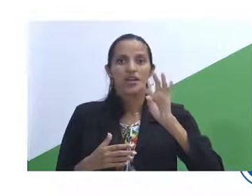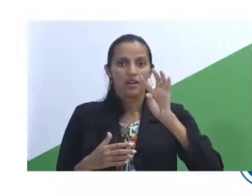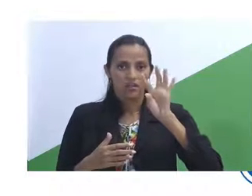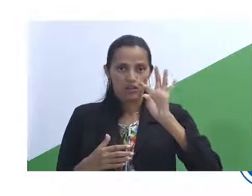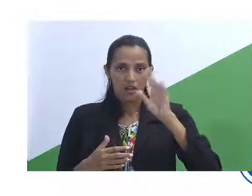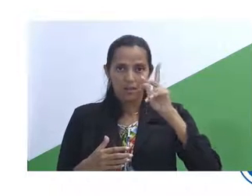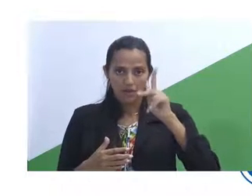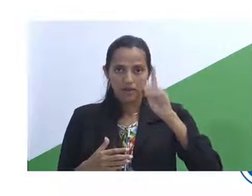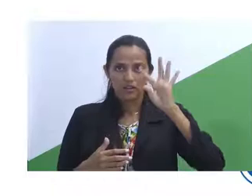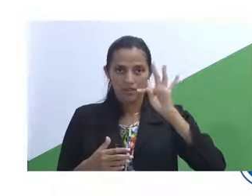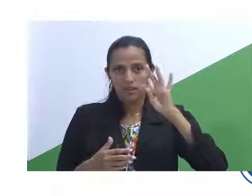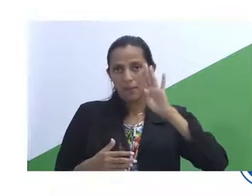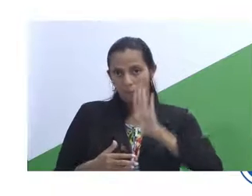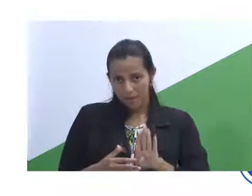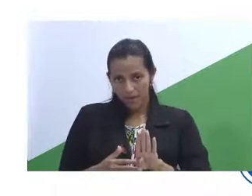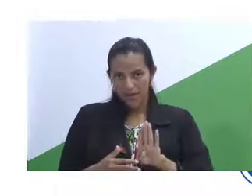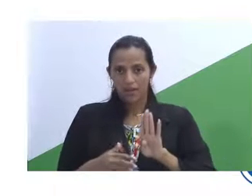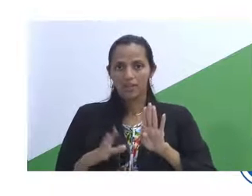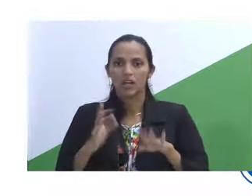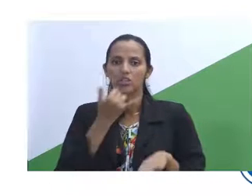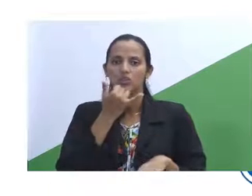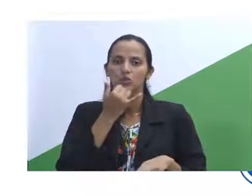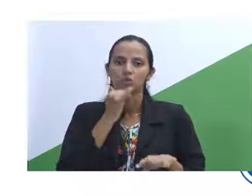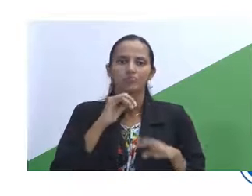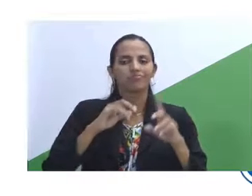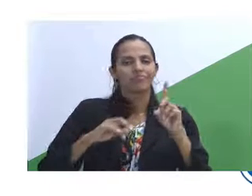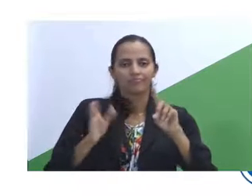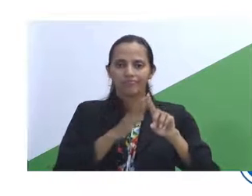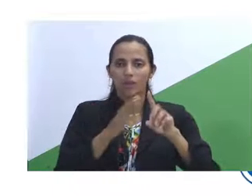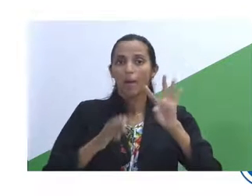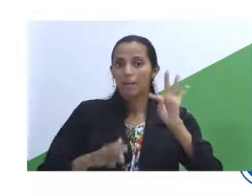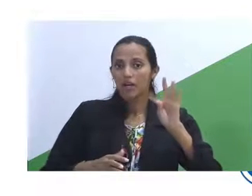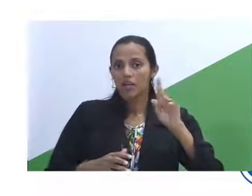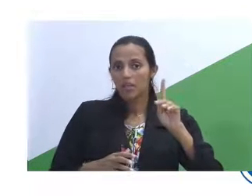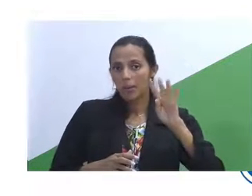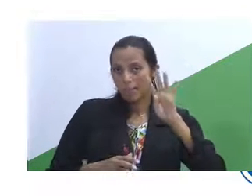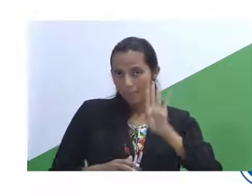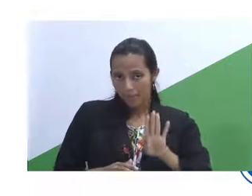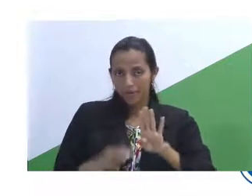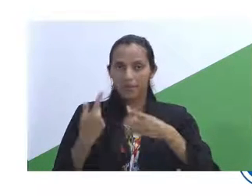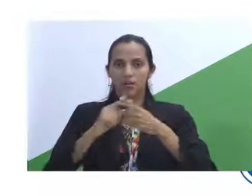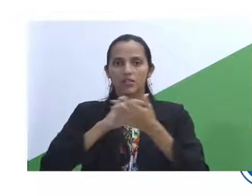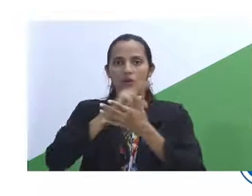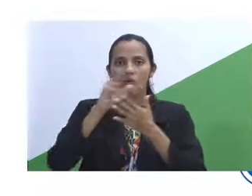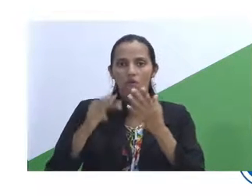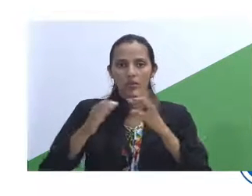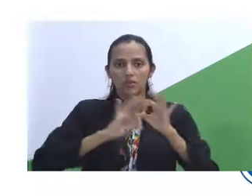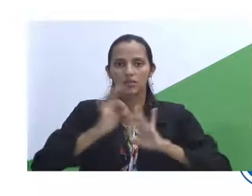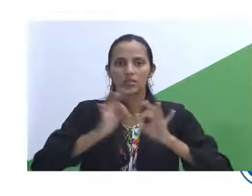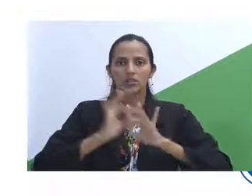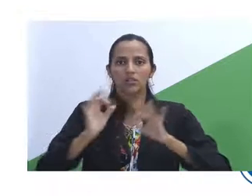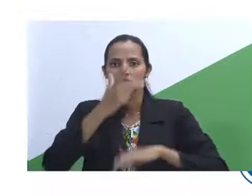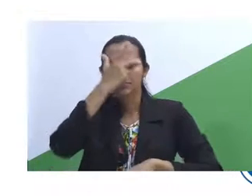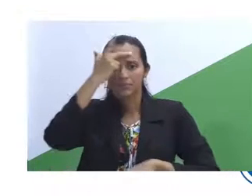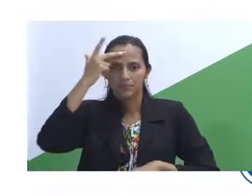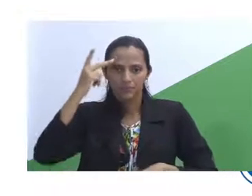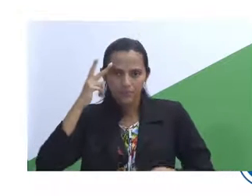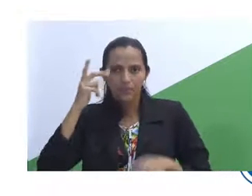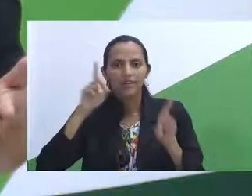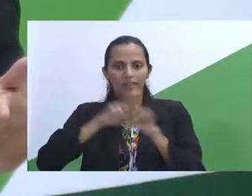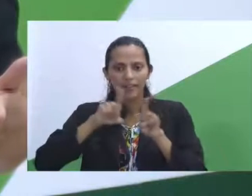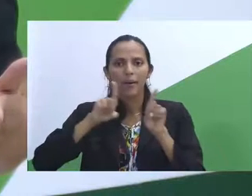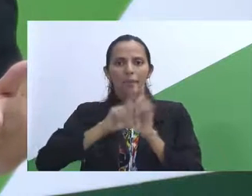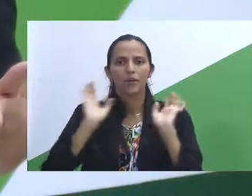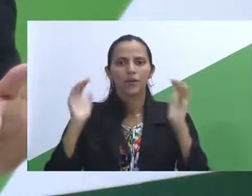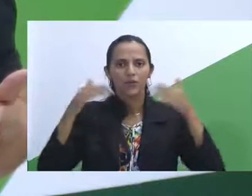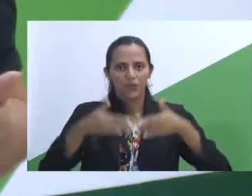Trabalhista Brasileiro, organizado por Vargas e apoiado, então, pelos vários dirigentes sindicais, que também é um partido, então,